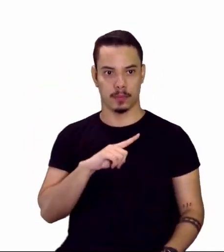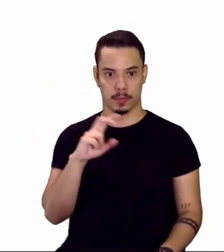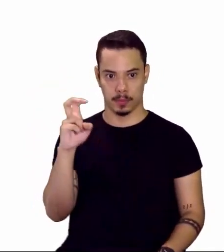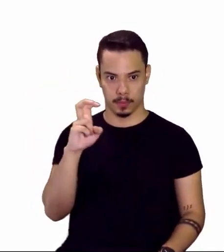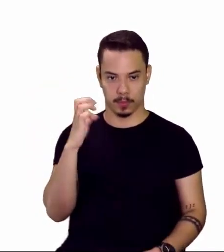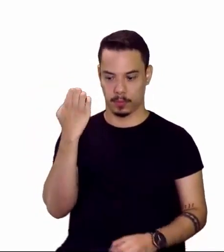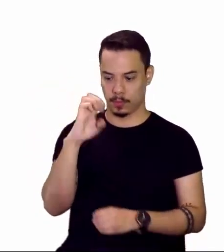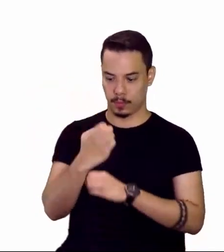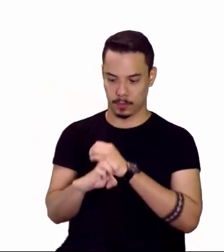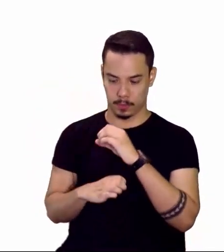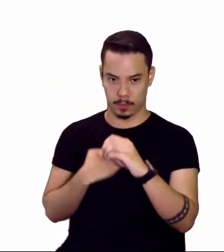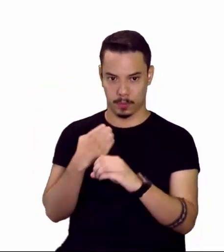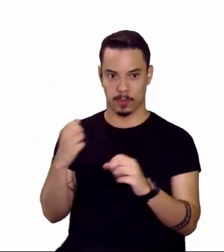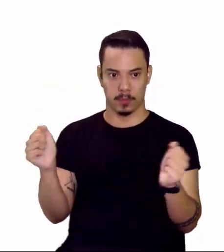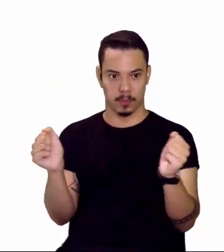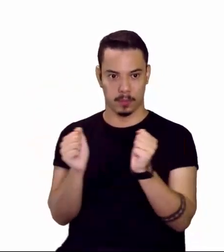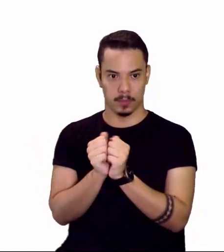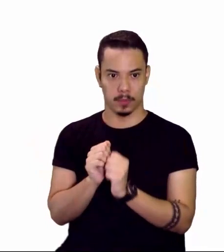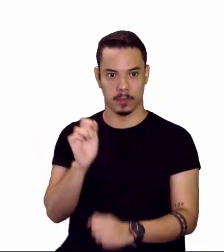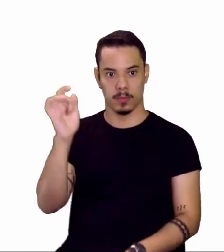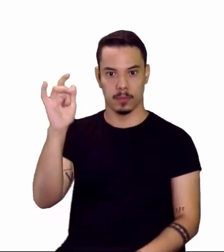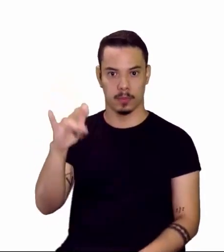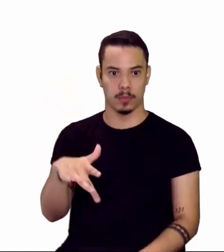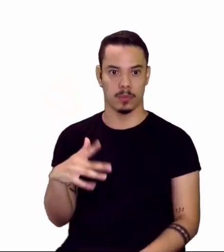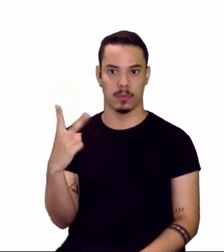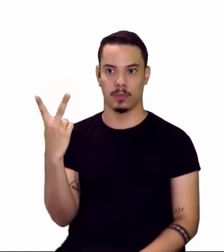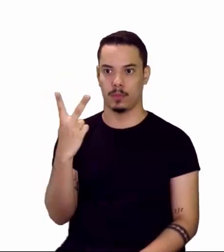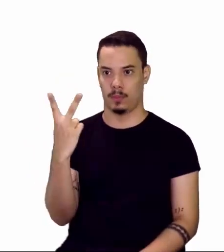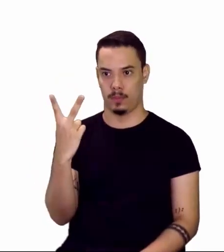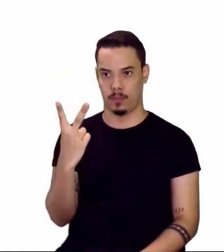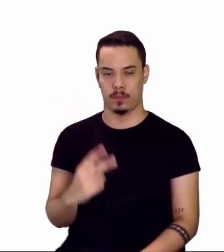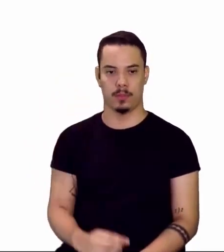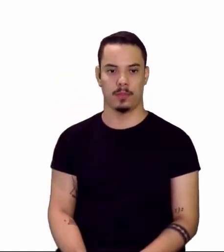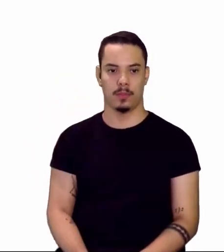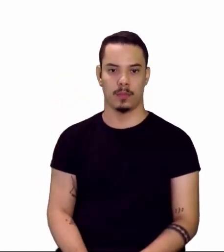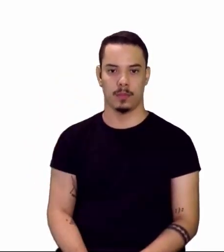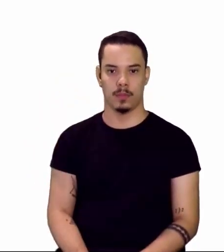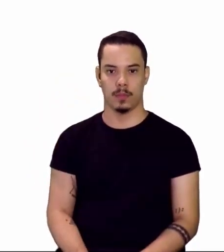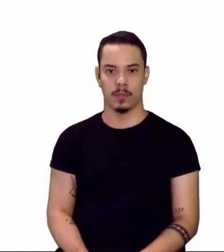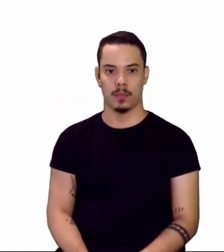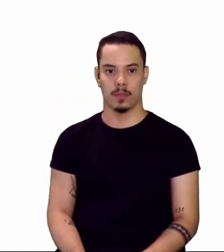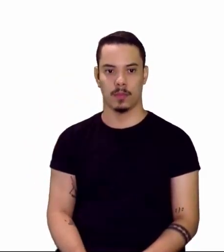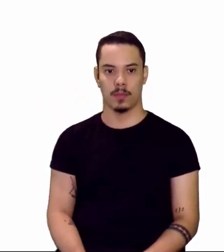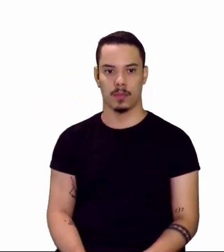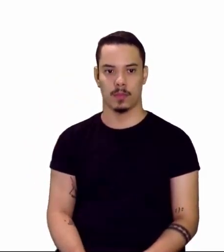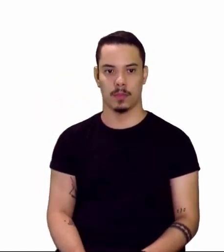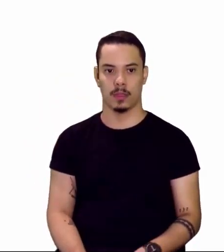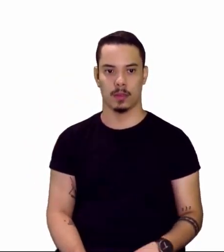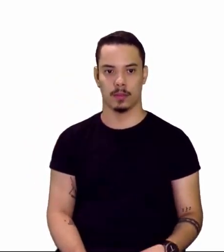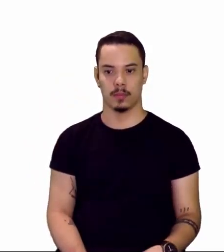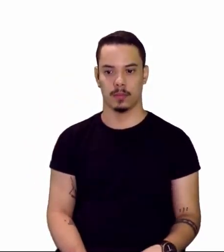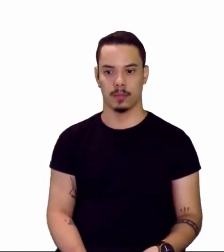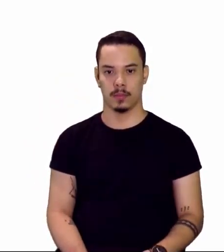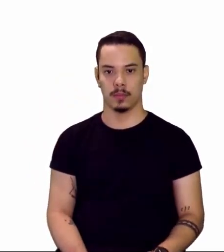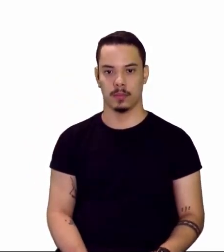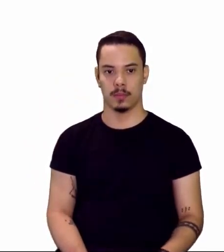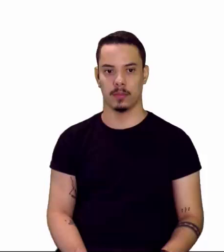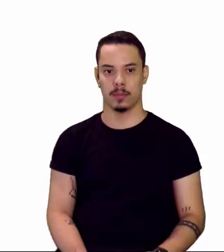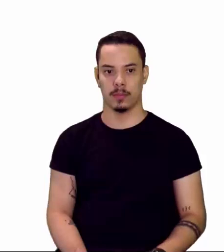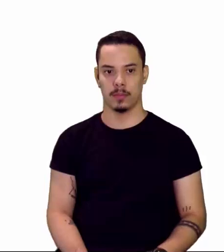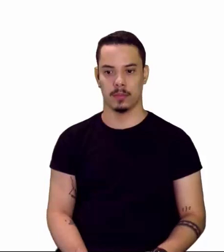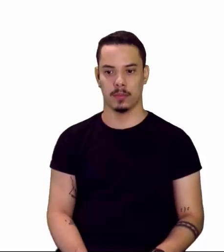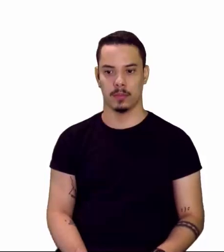última camada, sobrou um par de elétrons. Então, o que ele faz? É como se